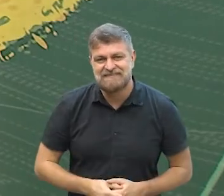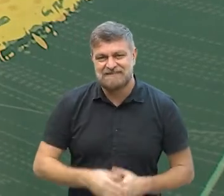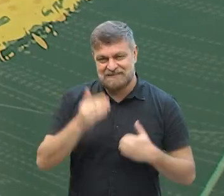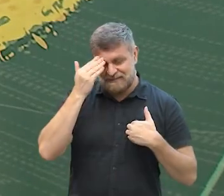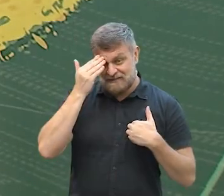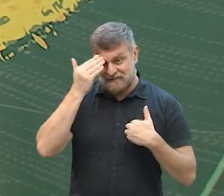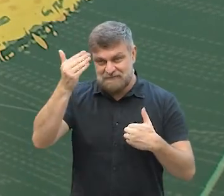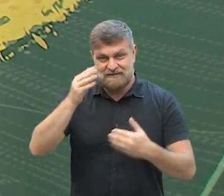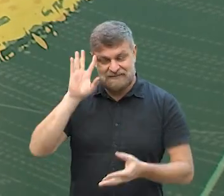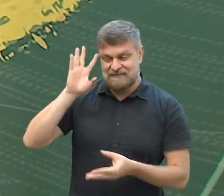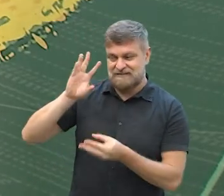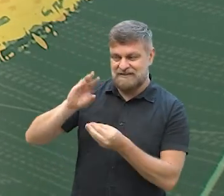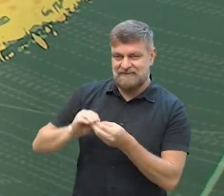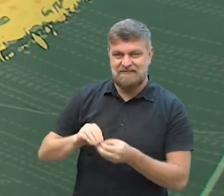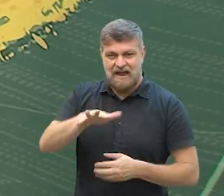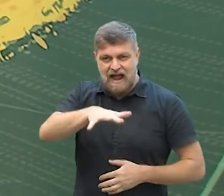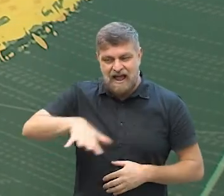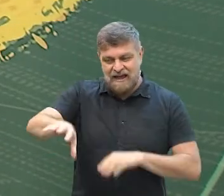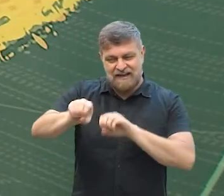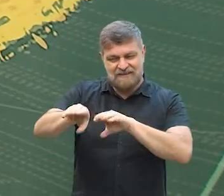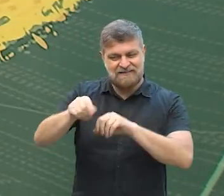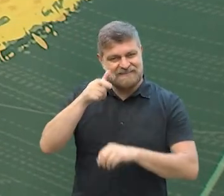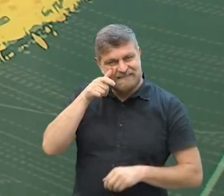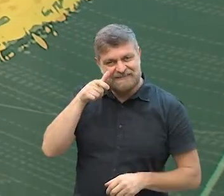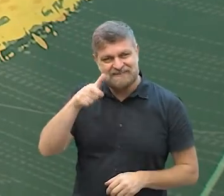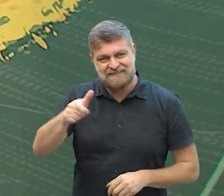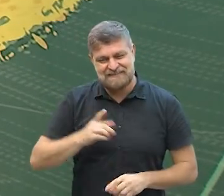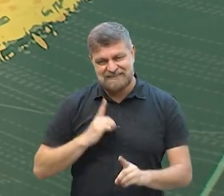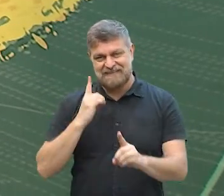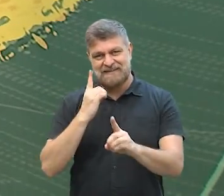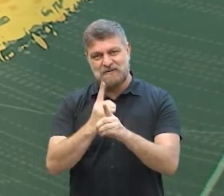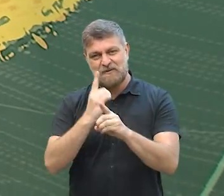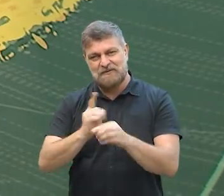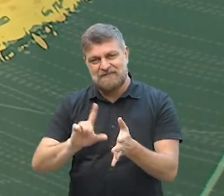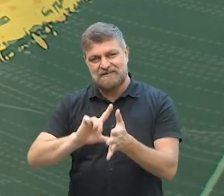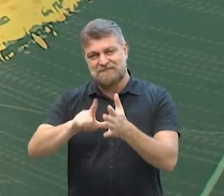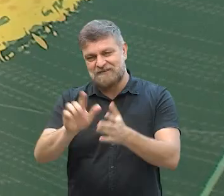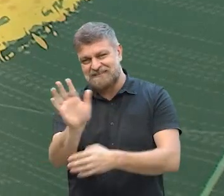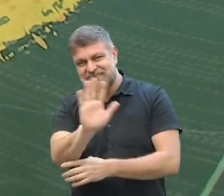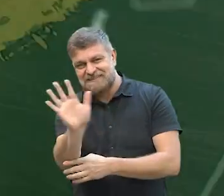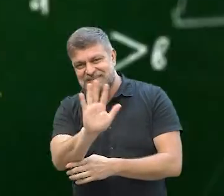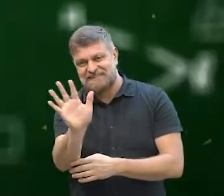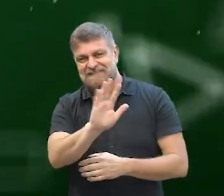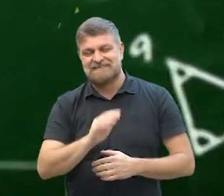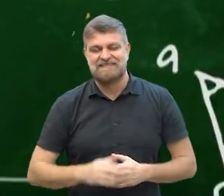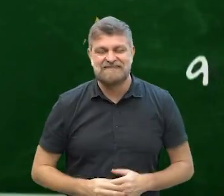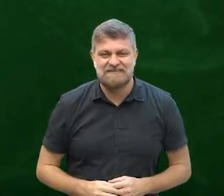obrigado. É isso aí, pessoal. É o quadro De Olho na Educação. Até a próxima oportunidade. Tchau.